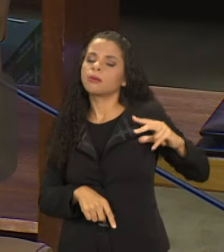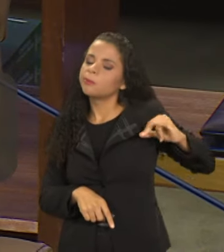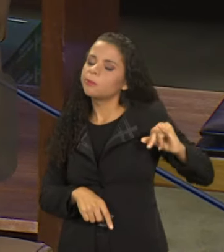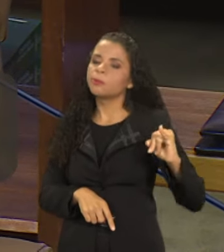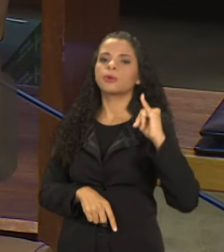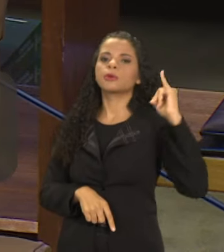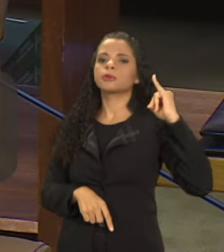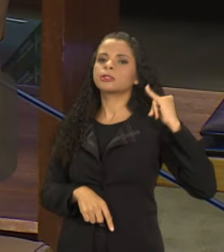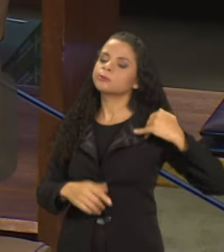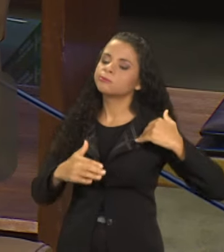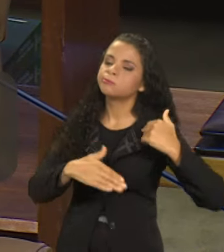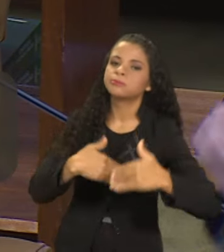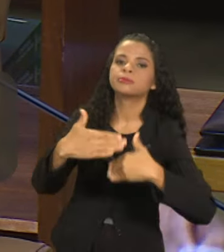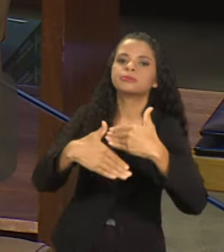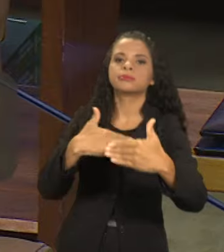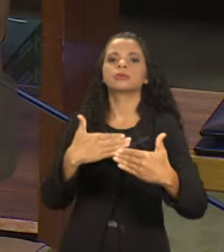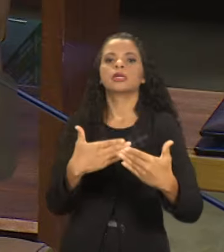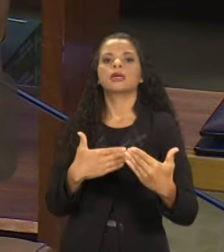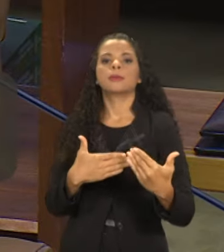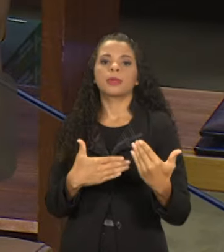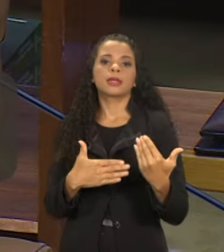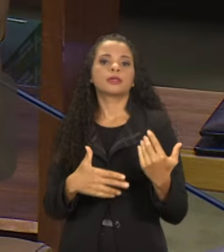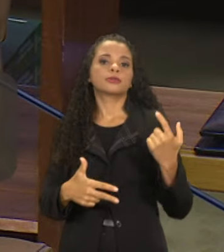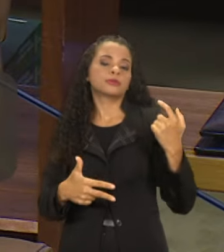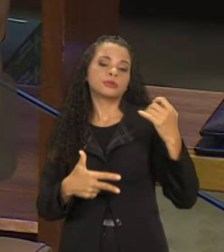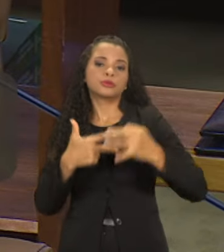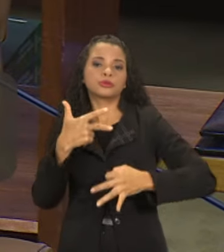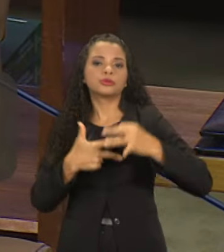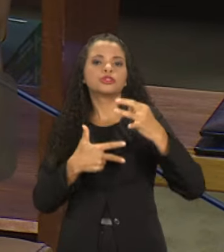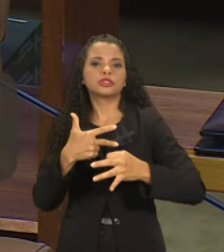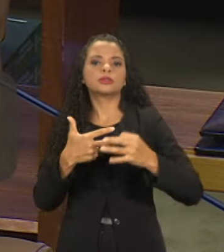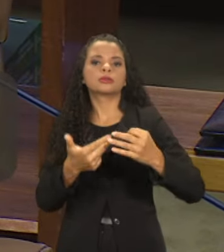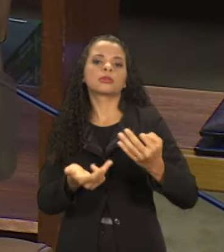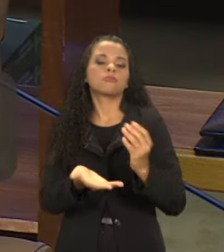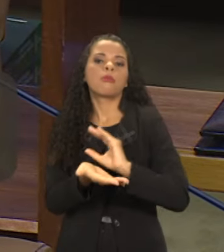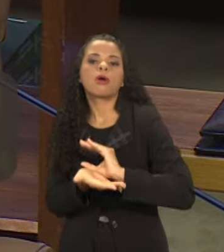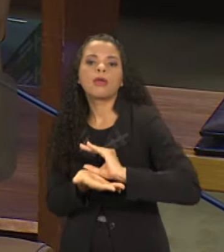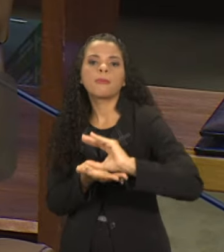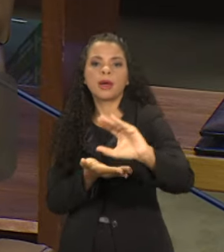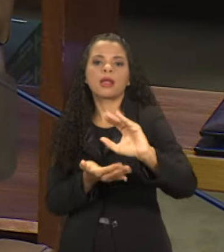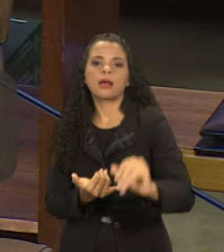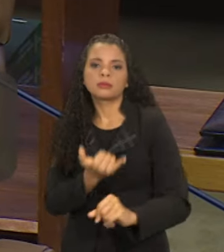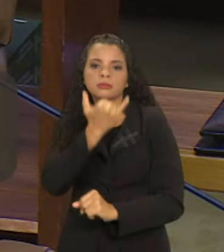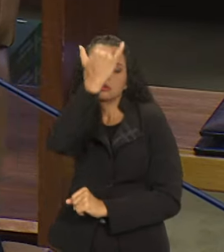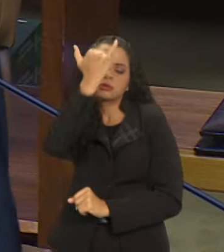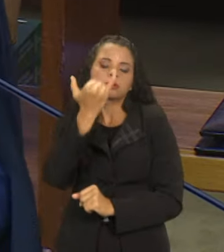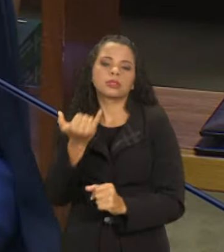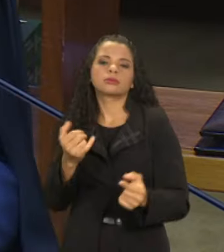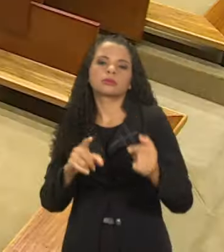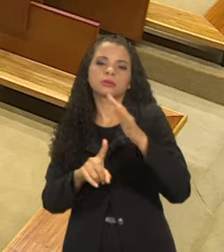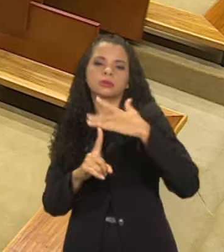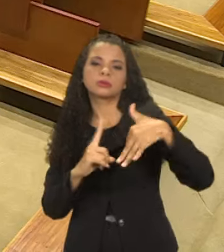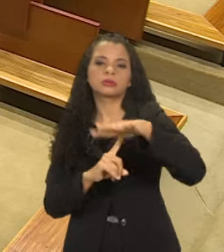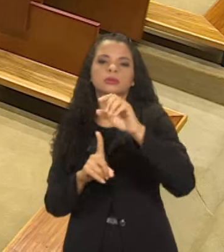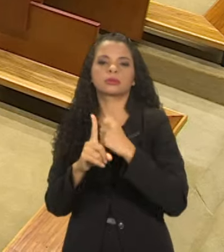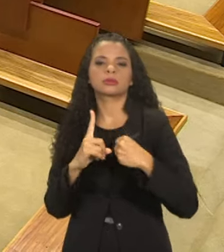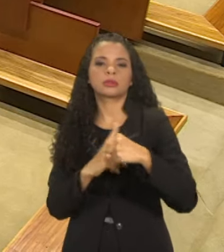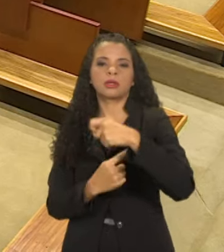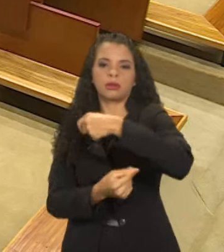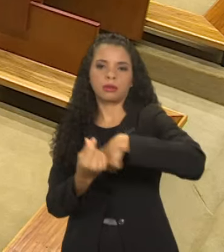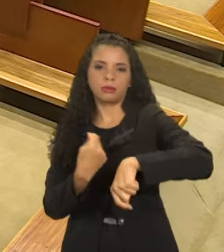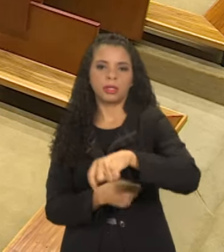justiça faça a reparação de danos ocorridos nessas grandes questões de impacto econômico, social e ambiental, senhor presidente. Muito obrigado, ministro Dias Toffoli.